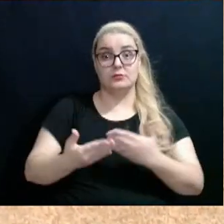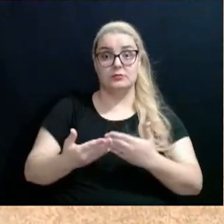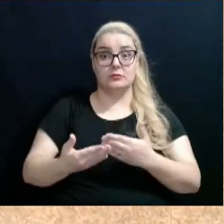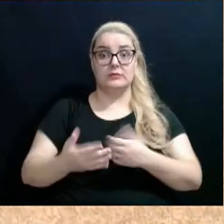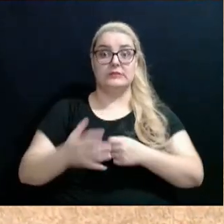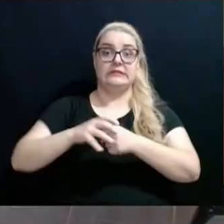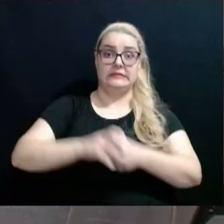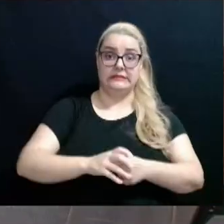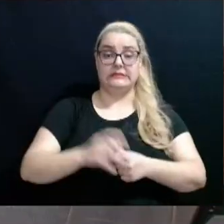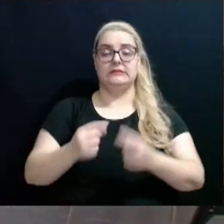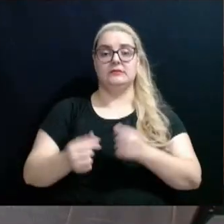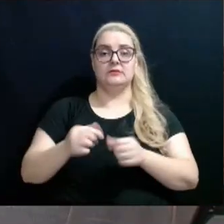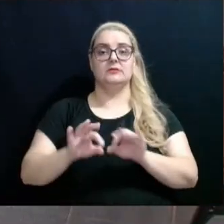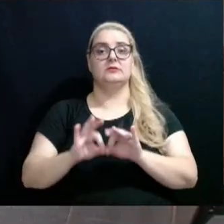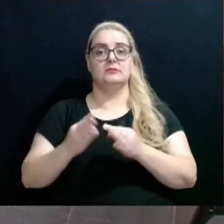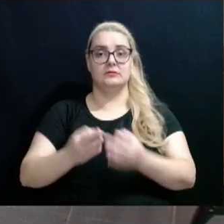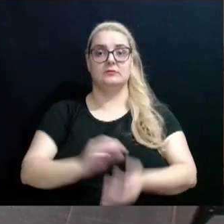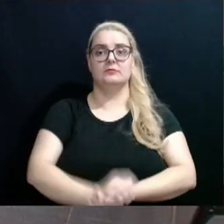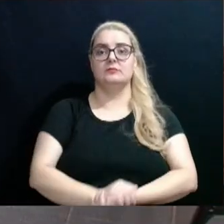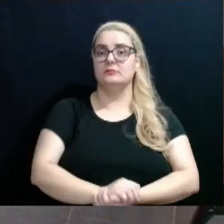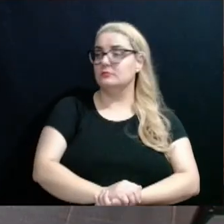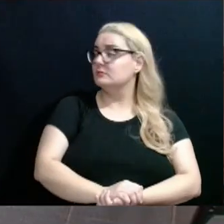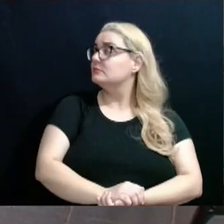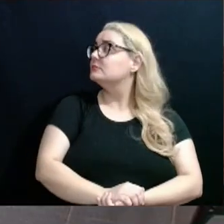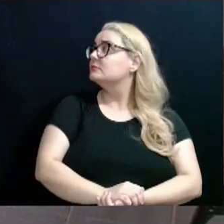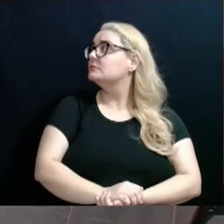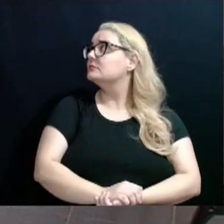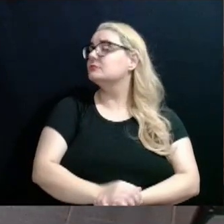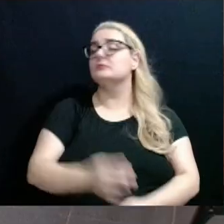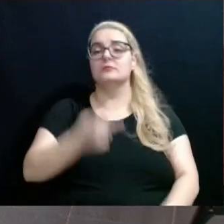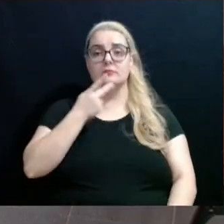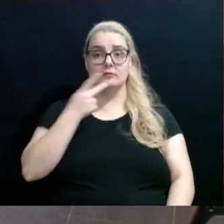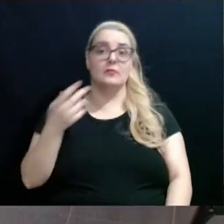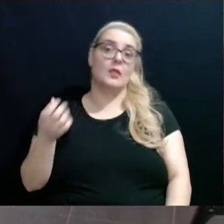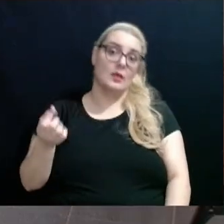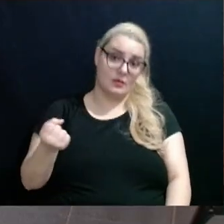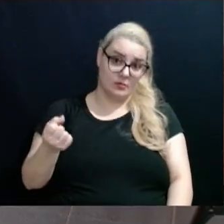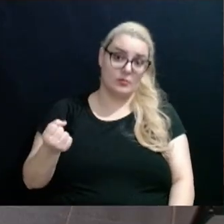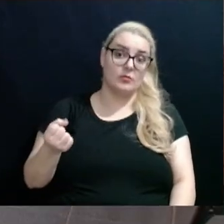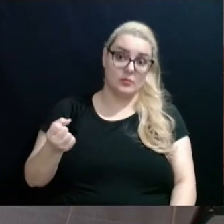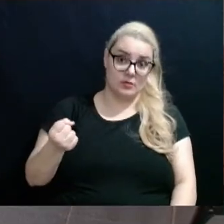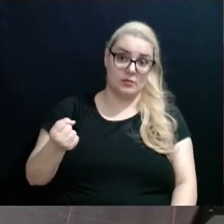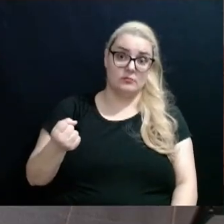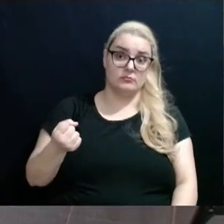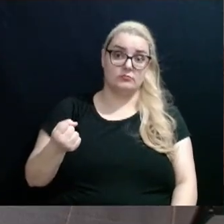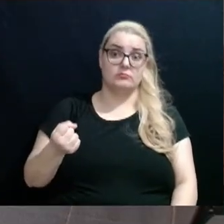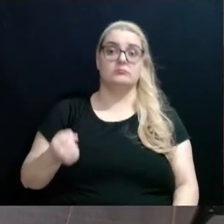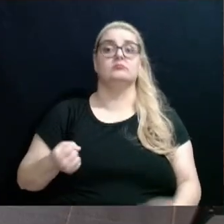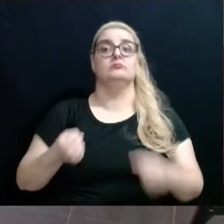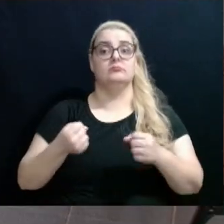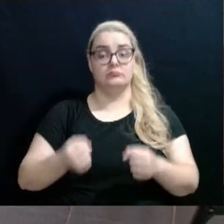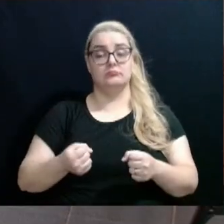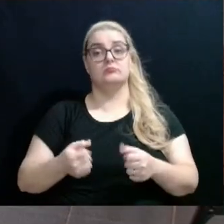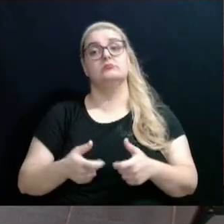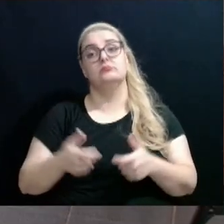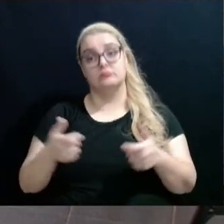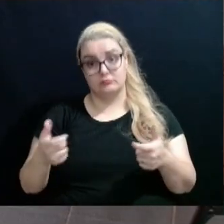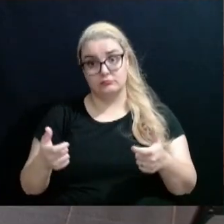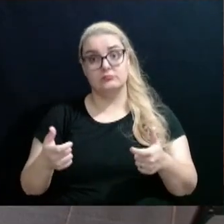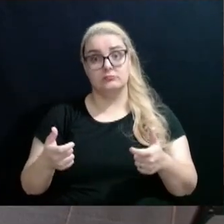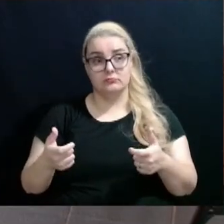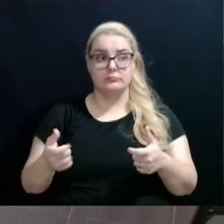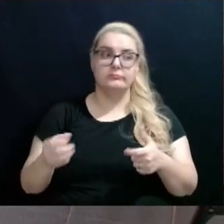orçamento das famílias. Eu destacaria o leite, que tem um peso mais significativo, está